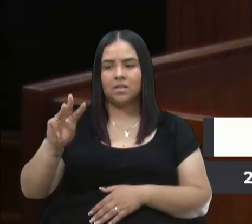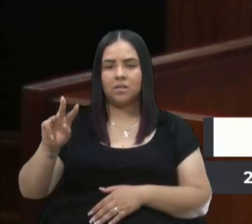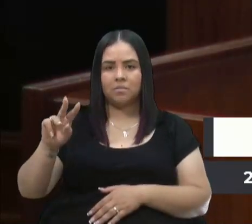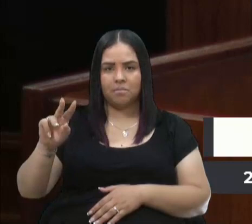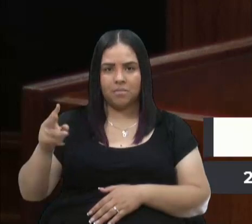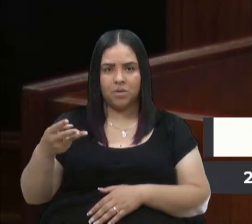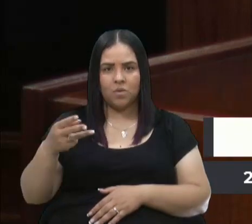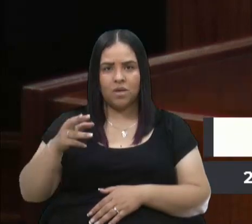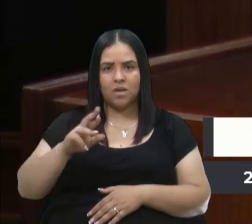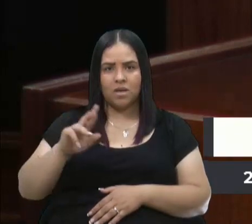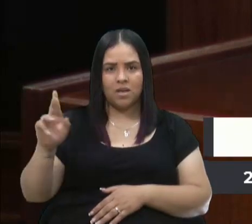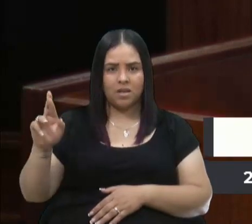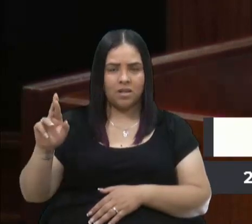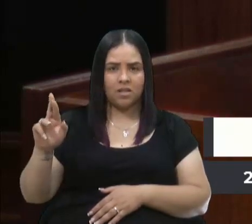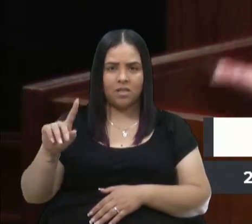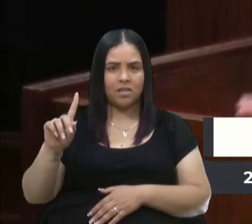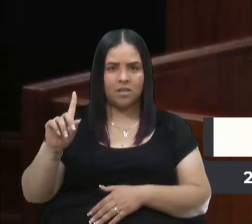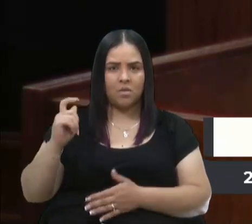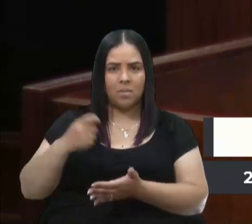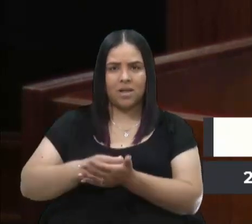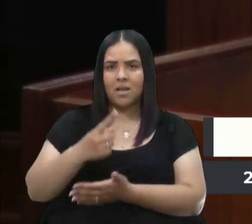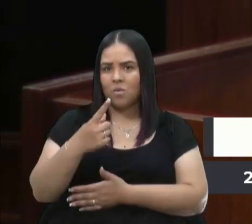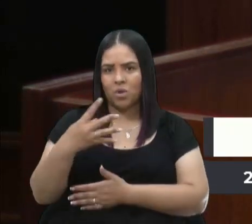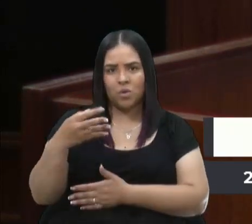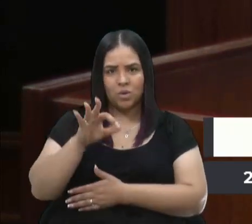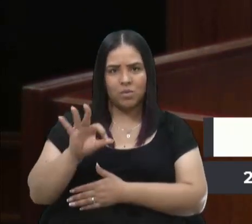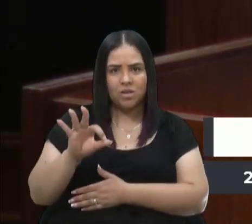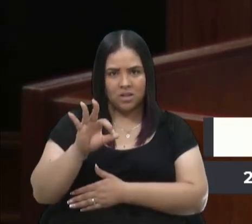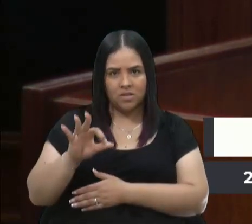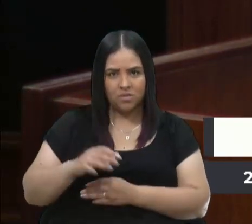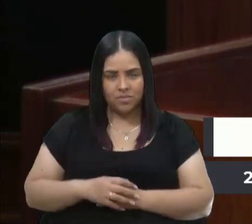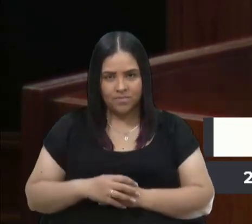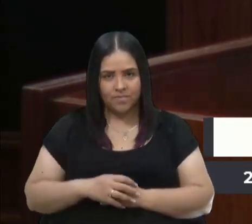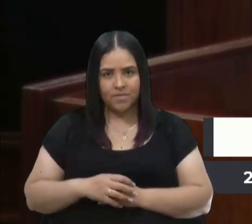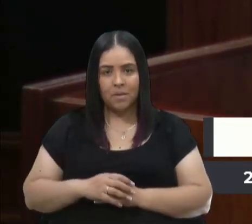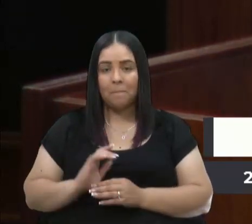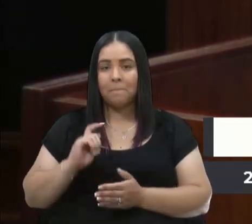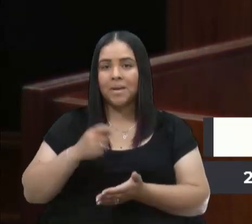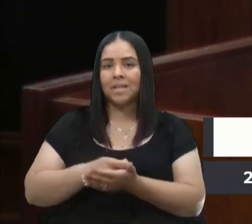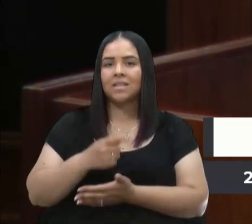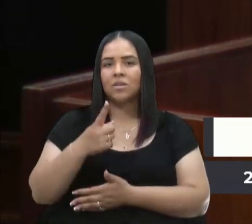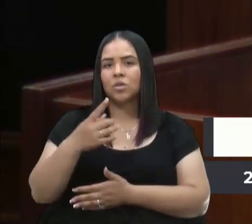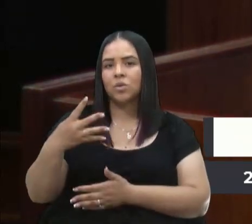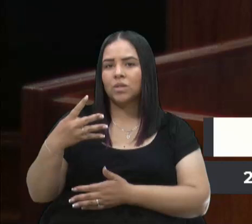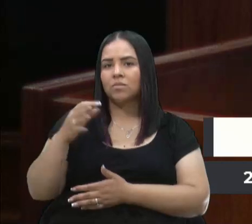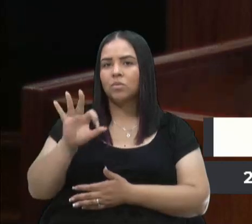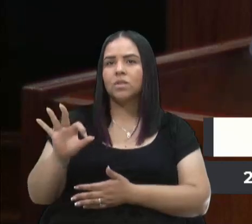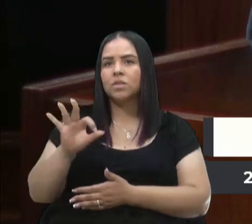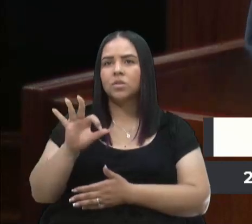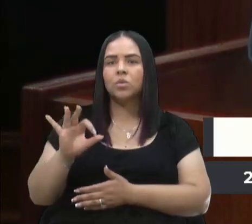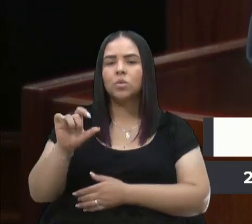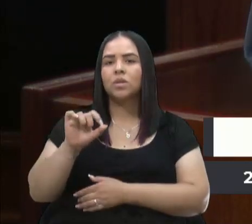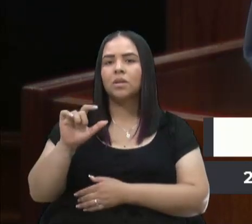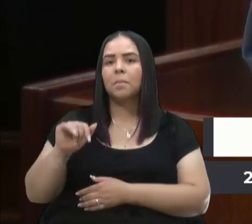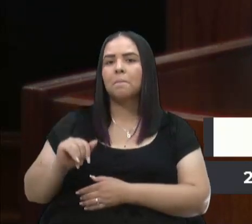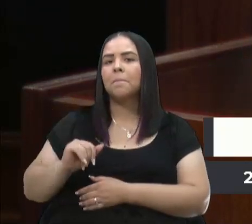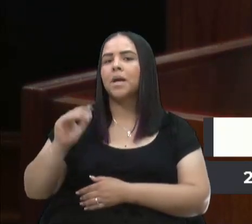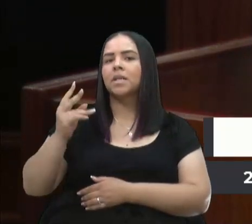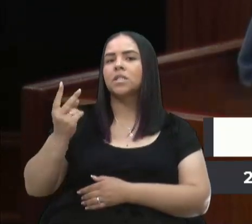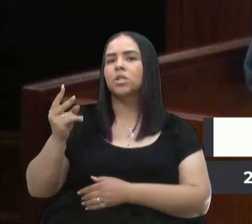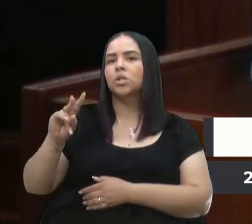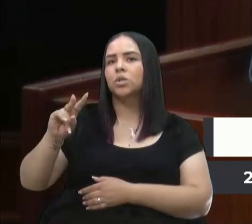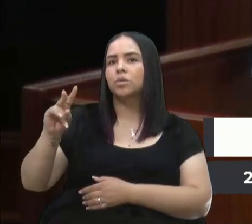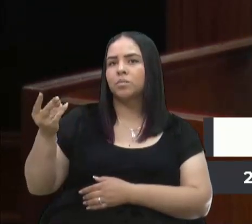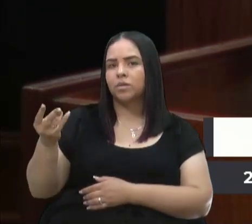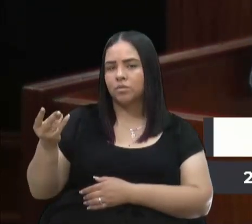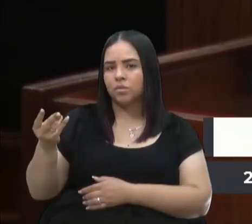de aposentadoria não vai pagar 14% sobre R$ 3.000. Ele vai pagar 14% sobre o que excede esse valor